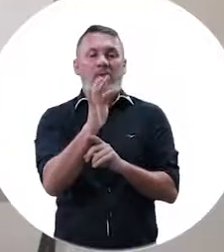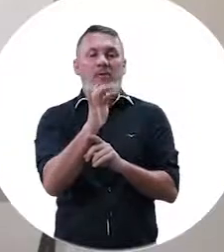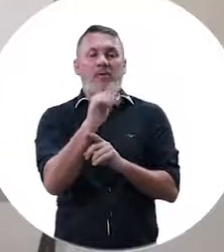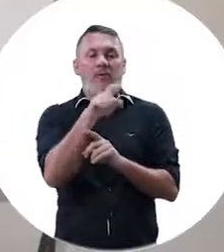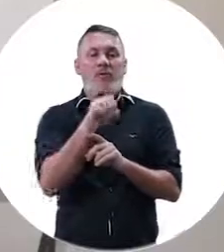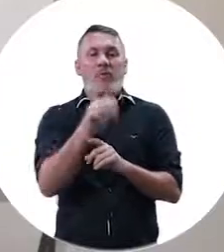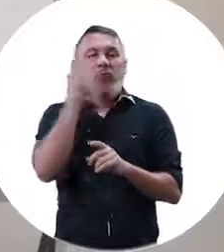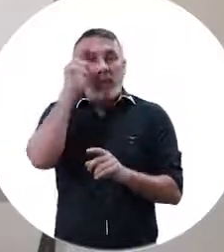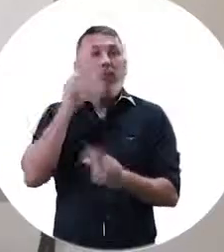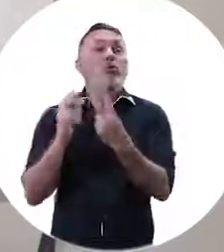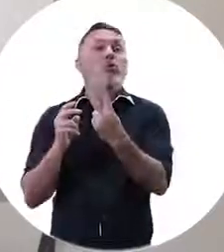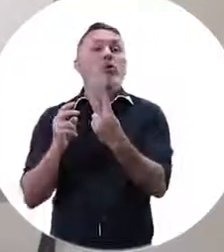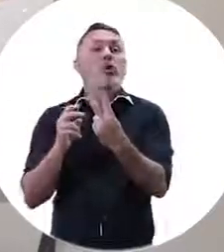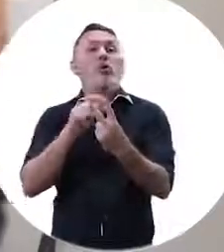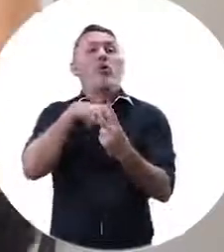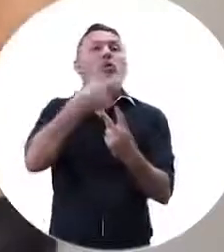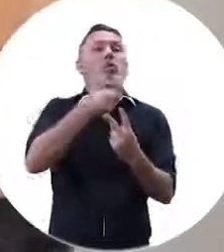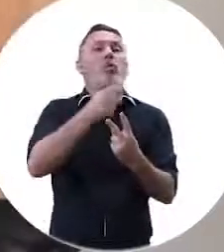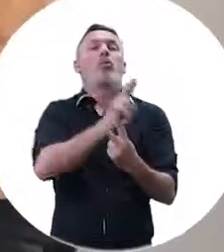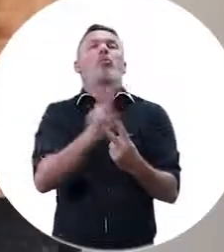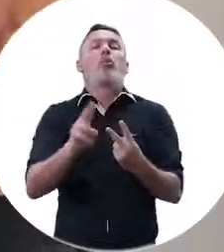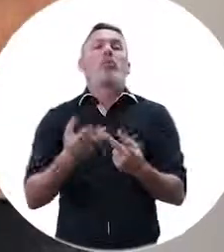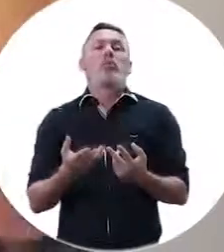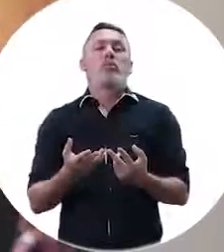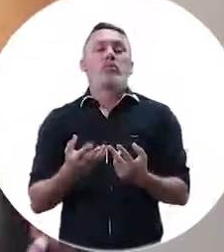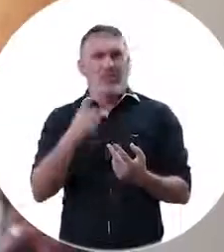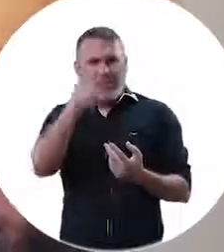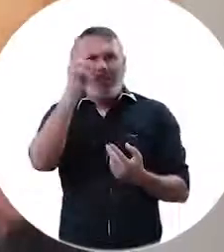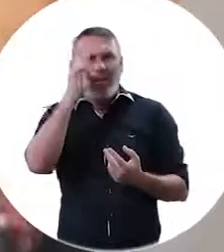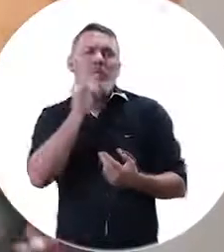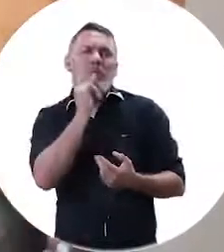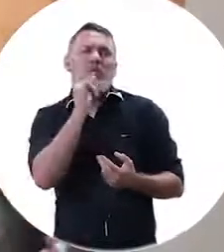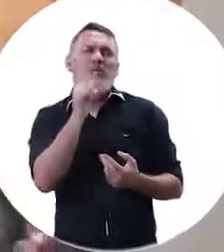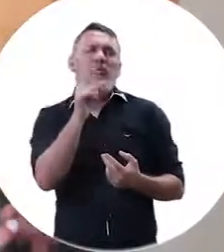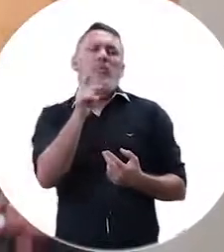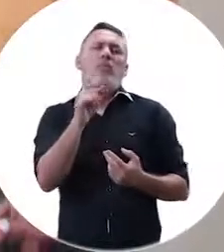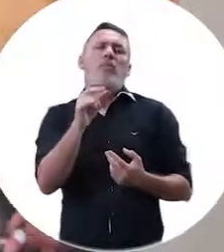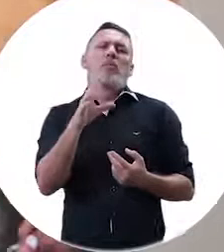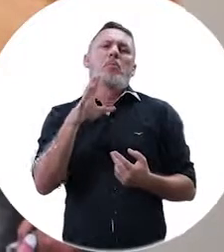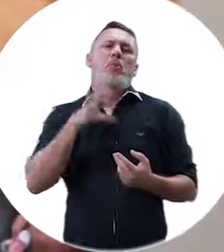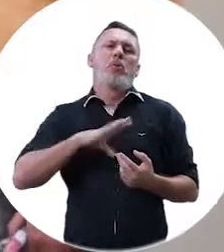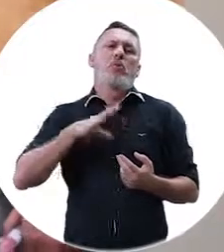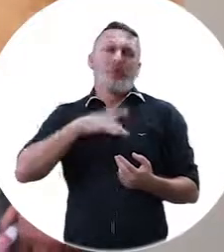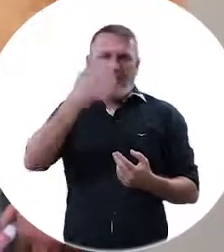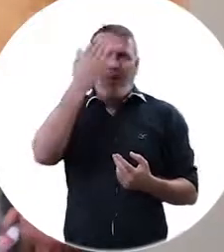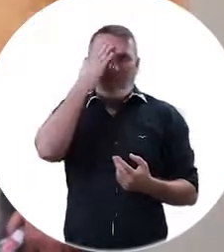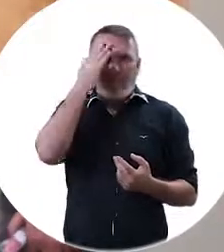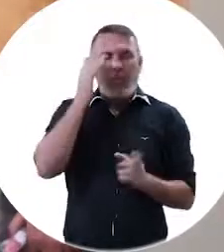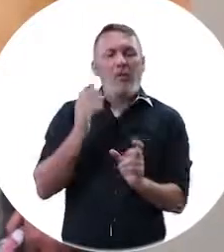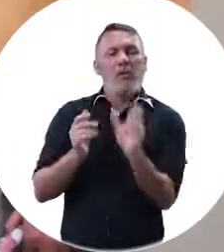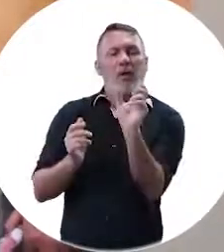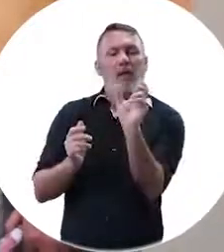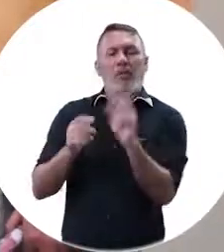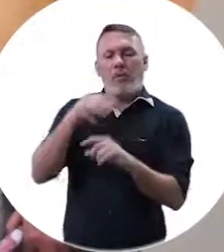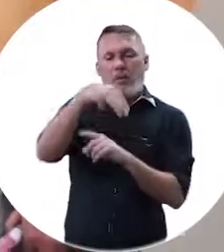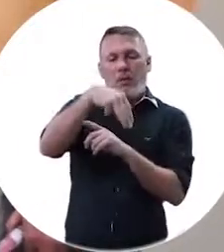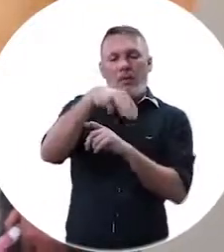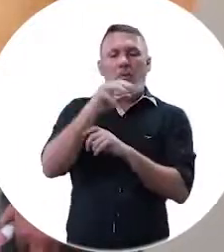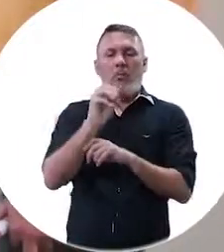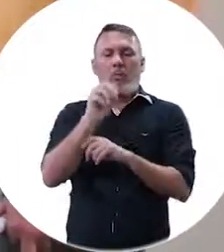Que prefixo é esse? Lembra para mim. Você já viu em português, por exemplo, que